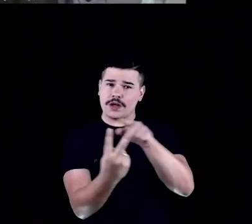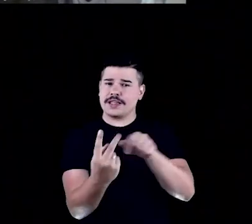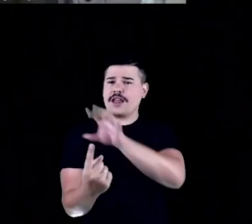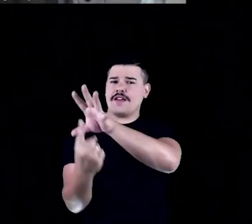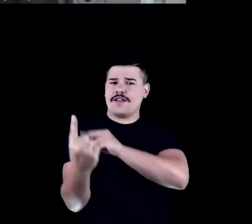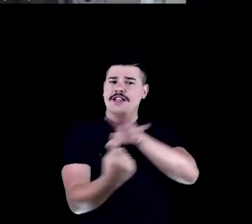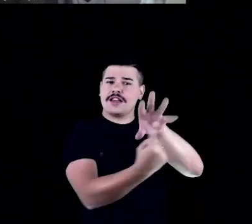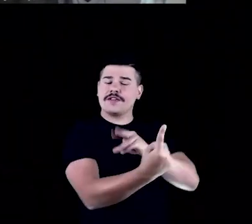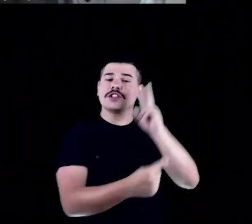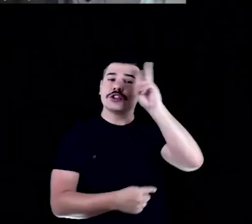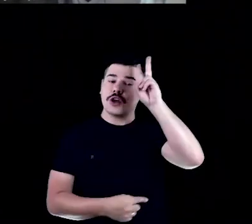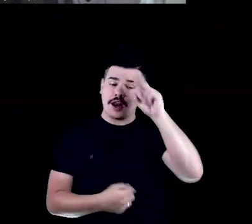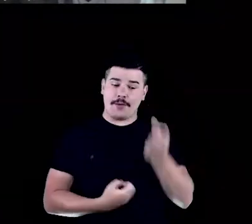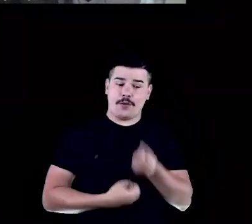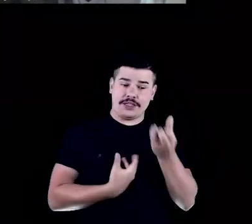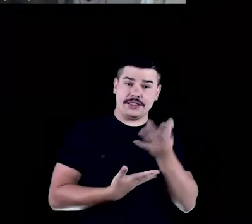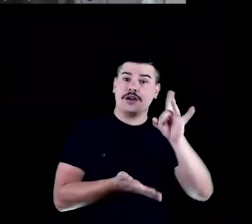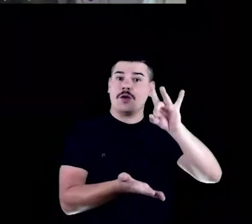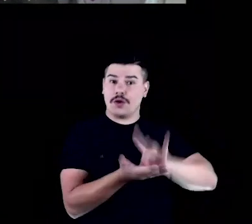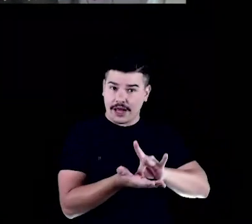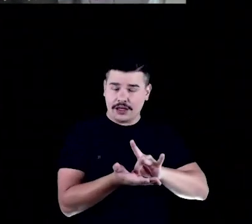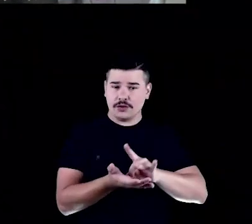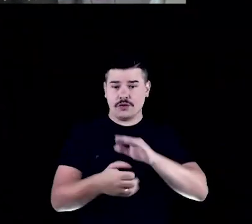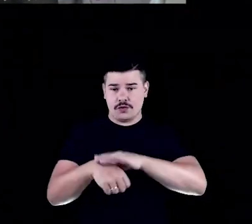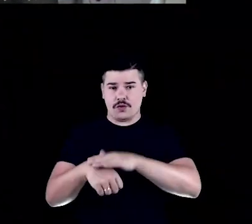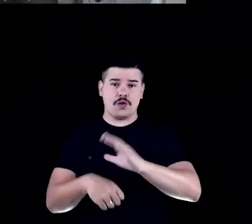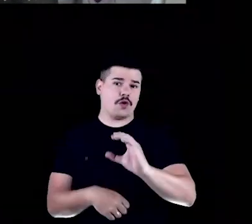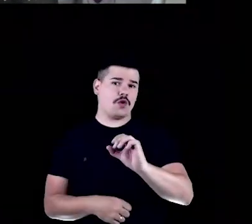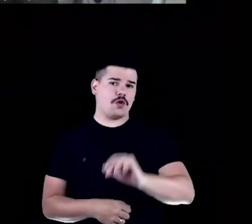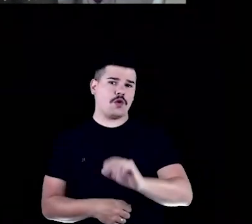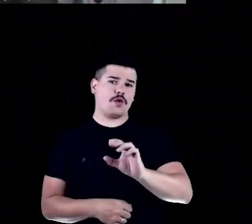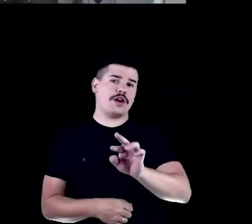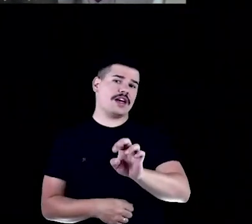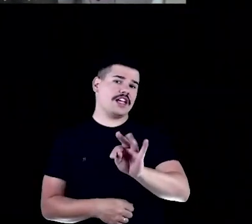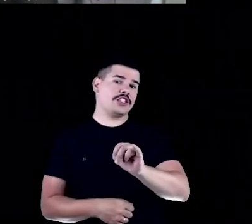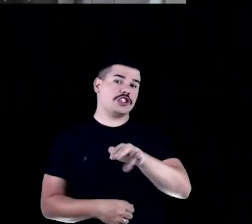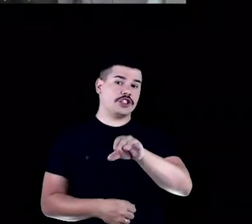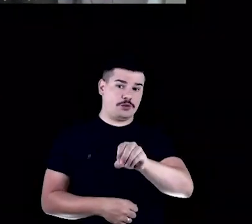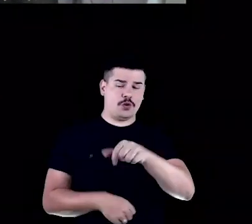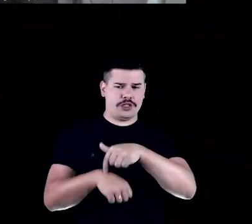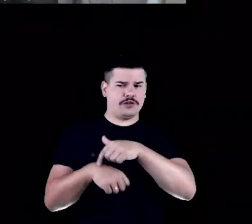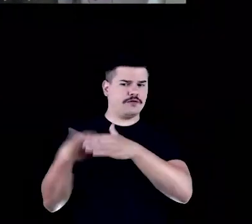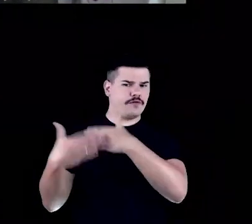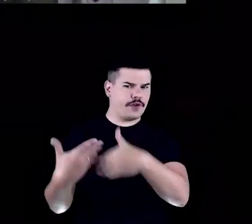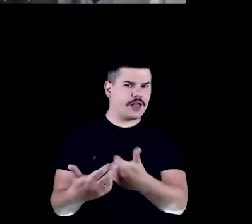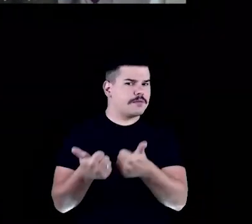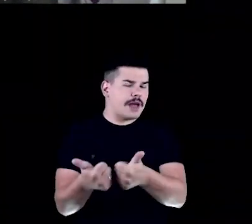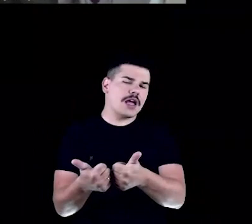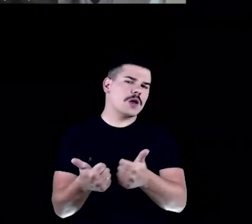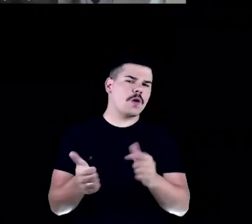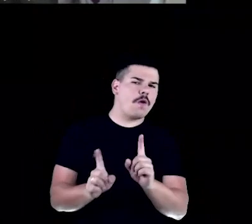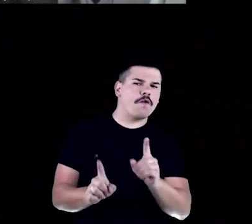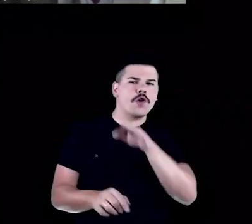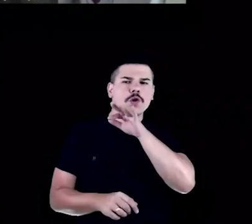referenciaram também, por exemplo, com a história da poesia concreta, do concretismo, como isso vem ou não